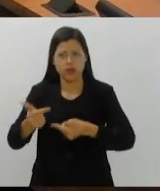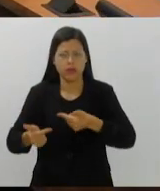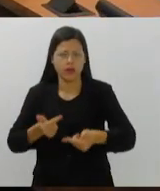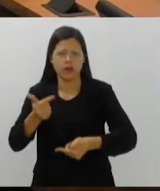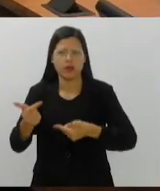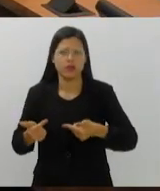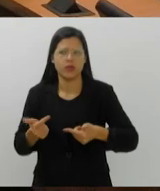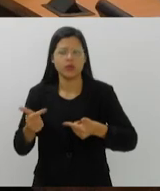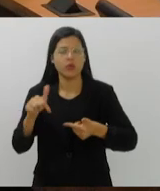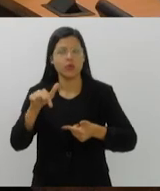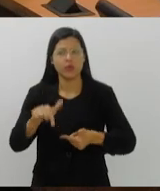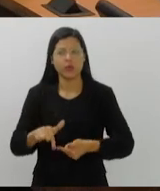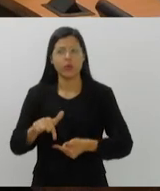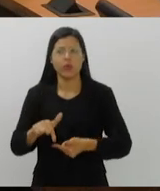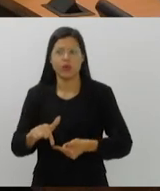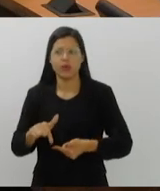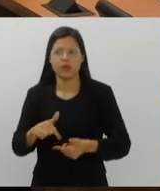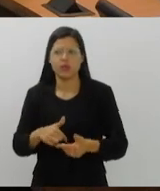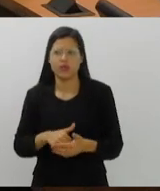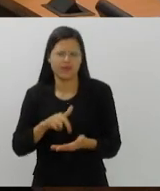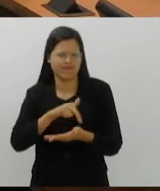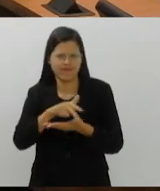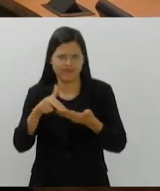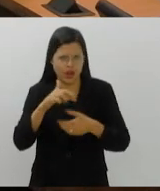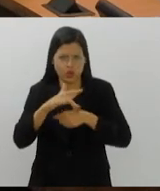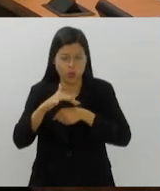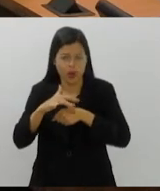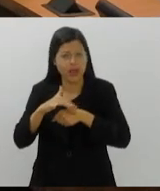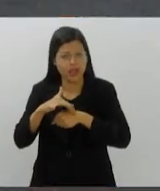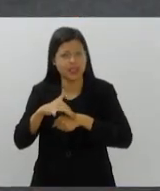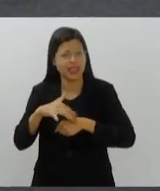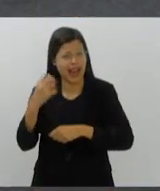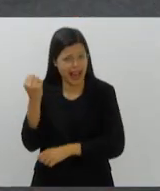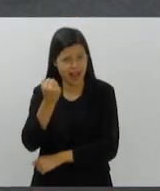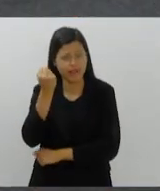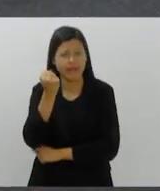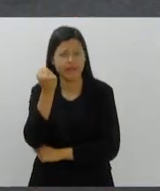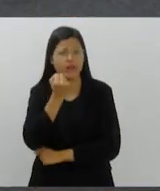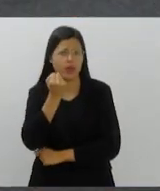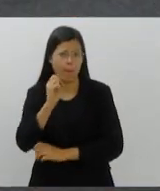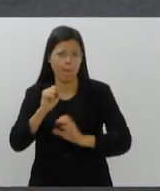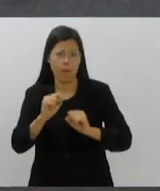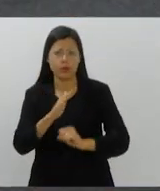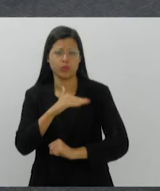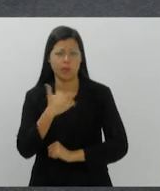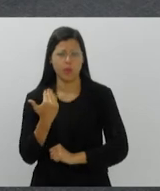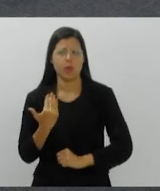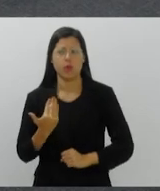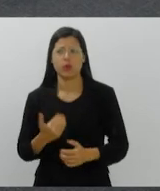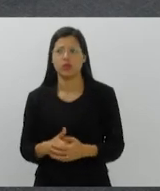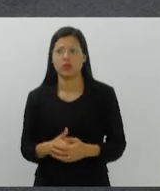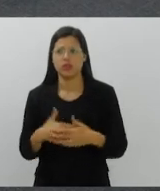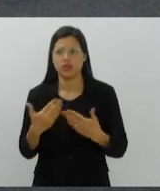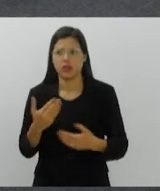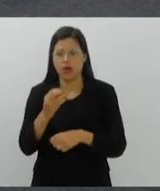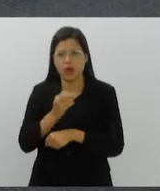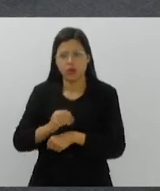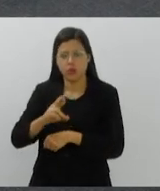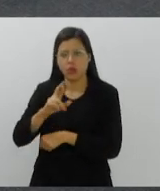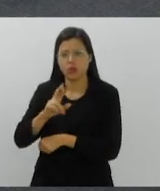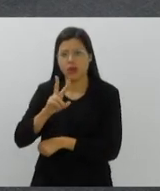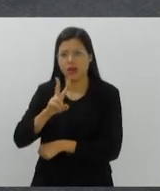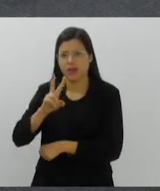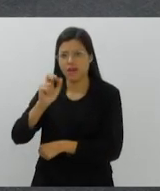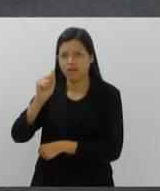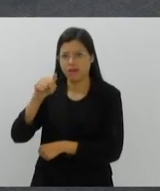asbestose e mesotelioma, que são doenças mortais. Então, A doutora Wanda Dark, o